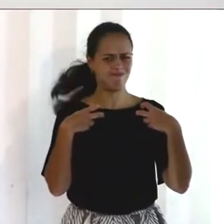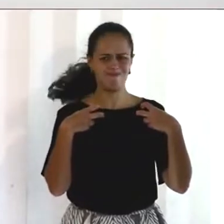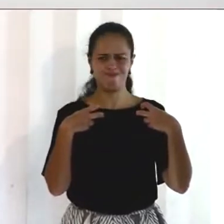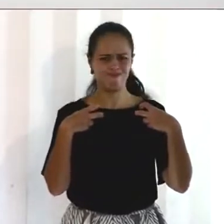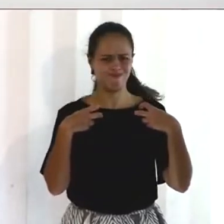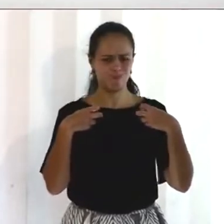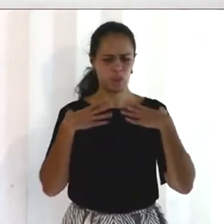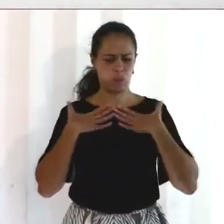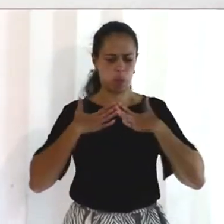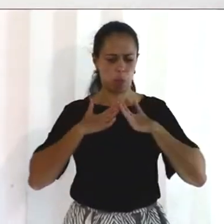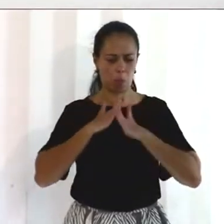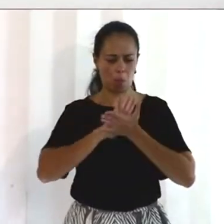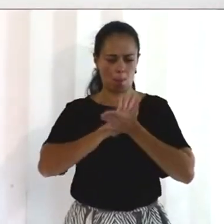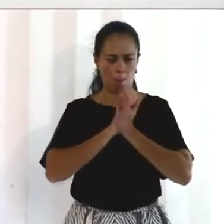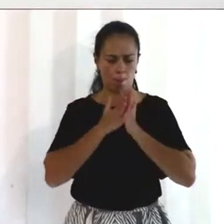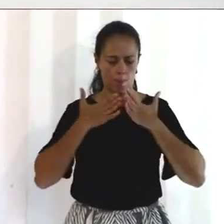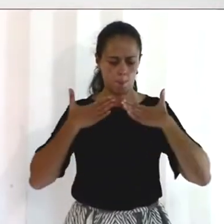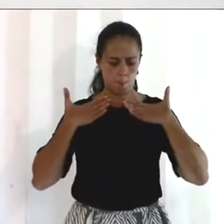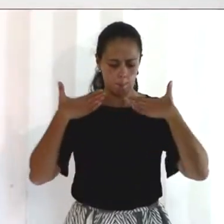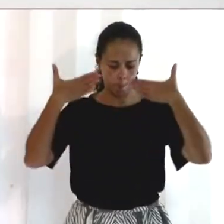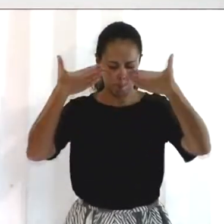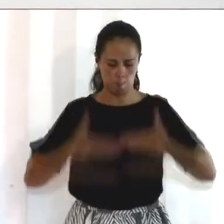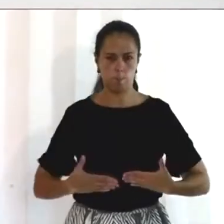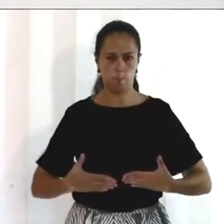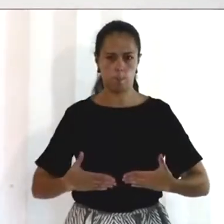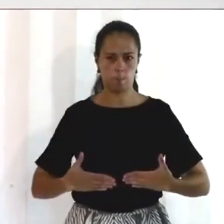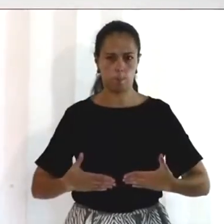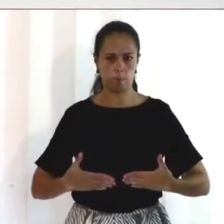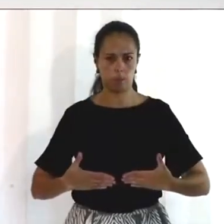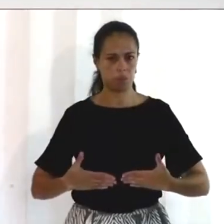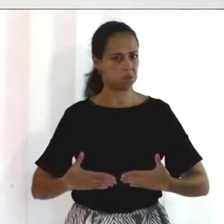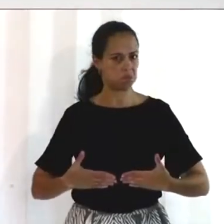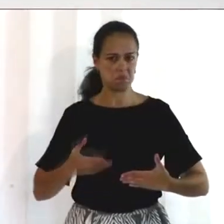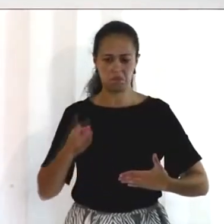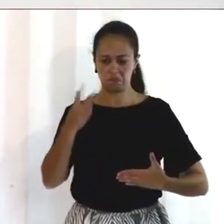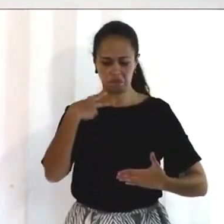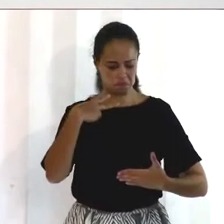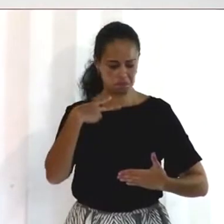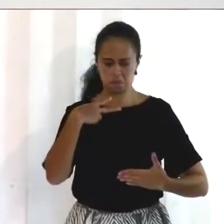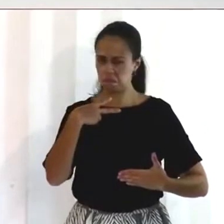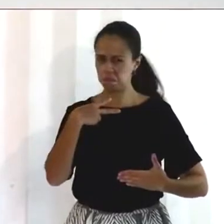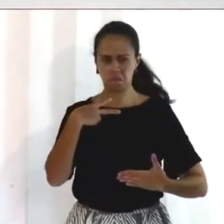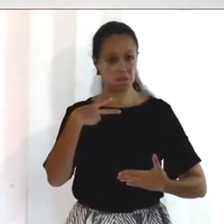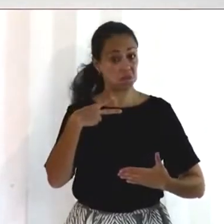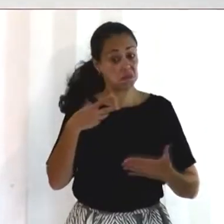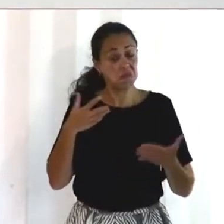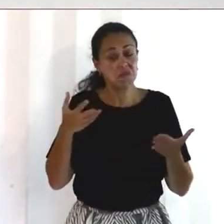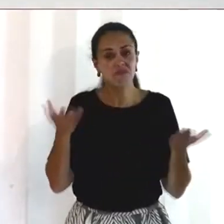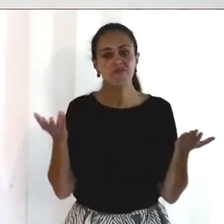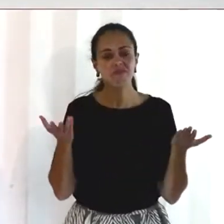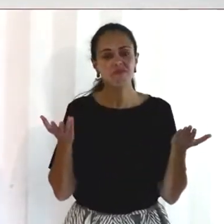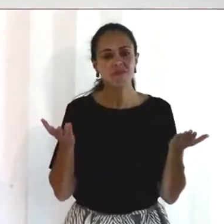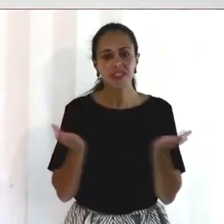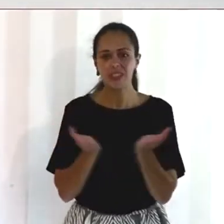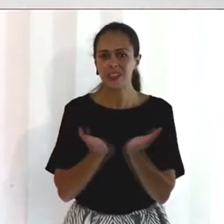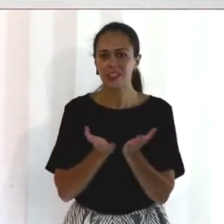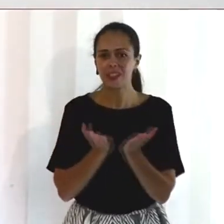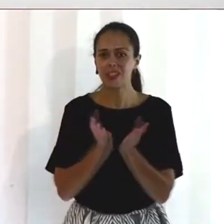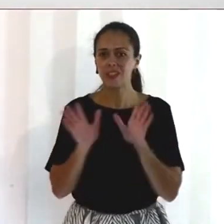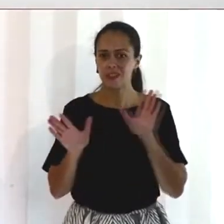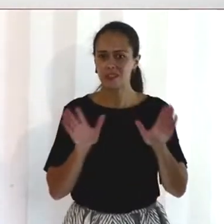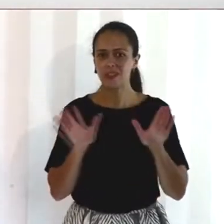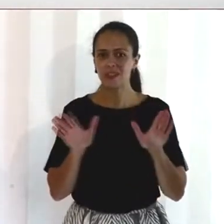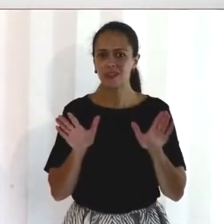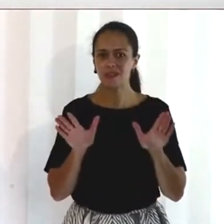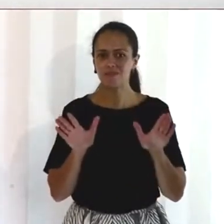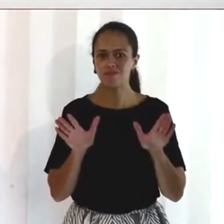Um dos motivos de cristãos atuais, pesquisas mostram isso, um dos motivos de cristãos atuais não lerem as escrituras